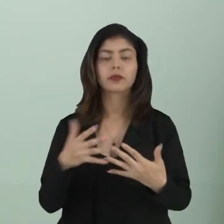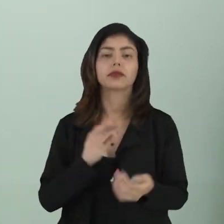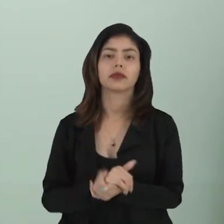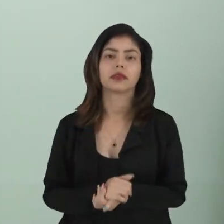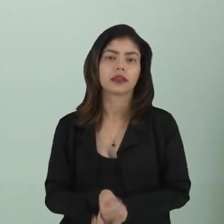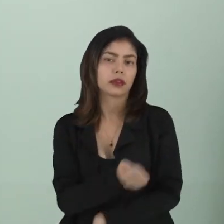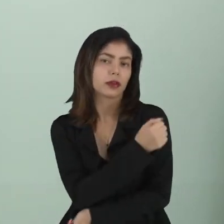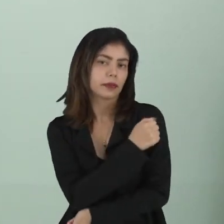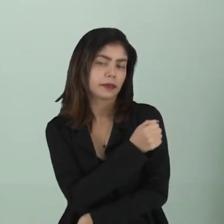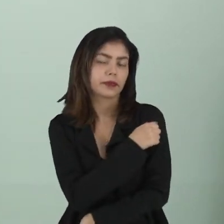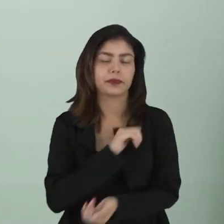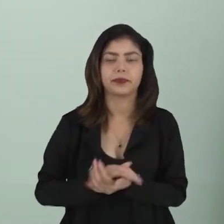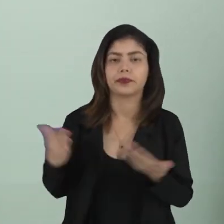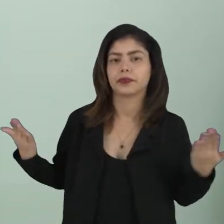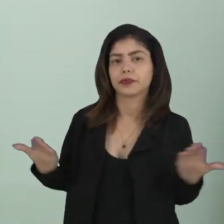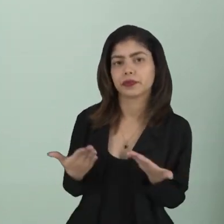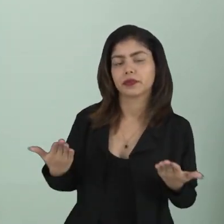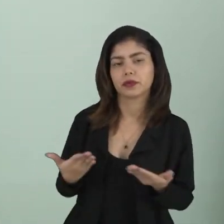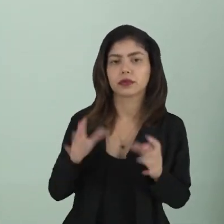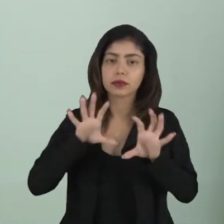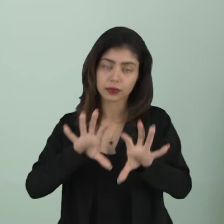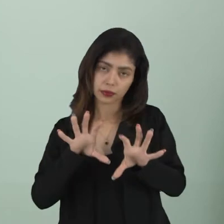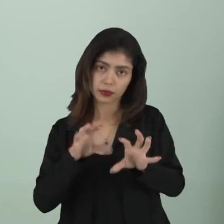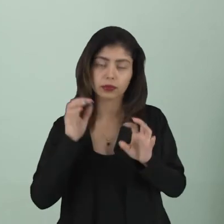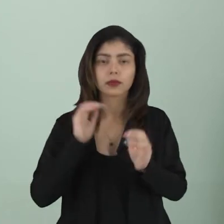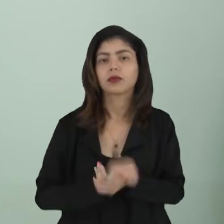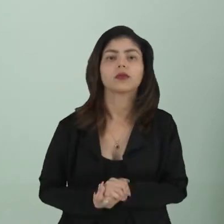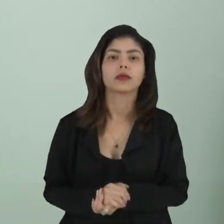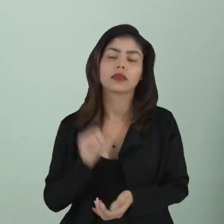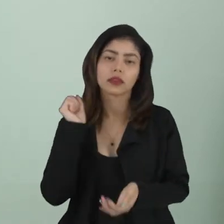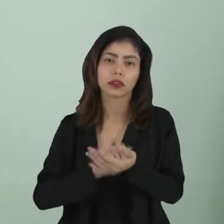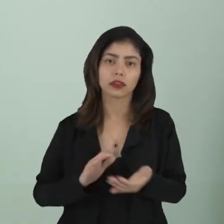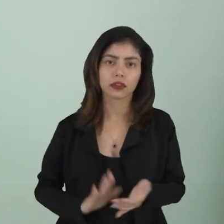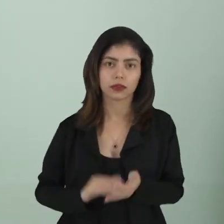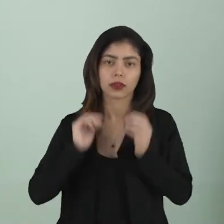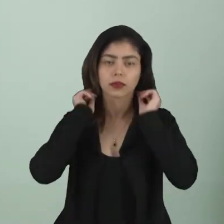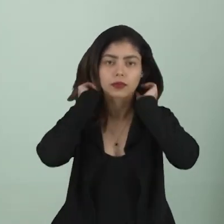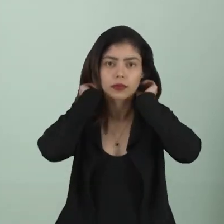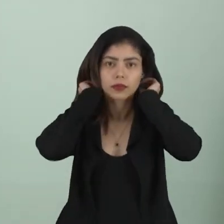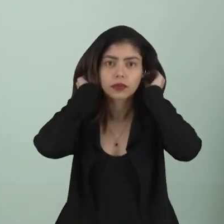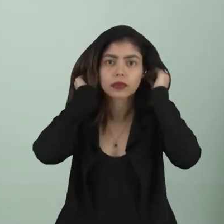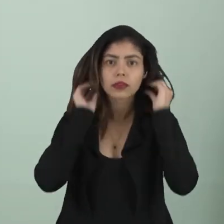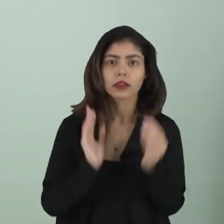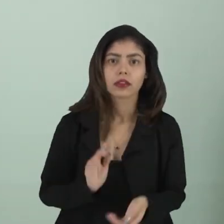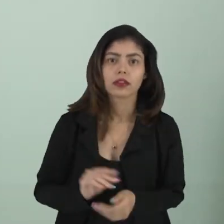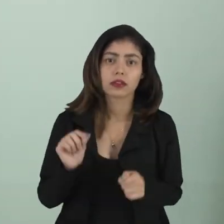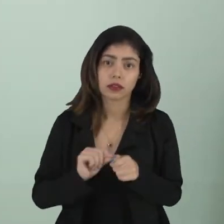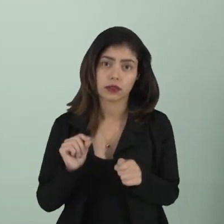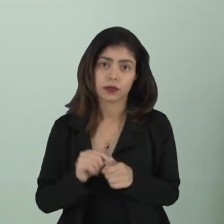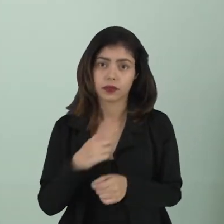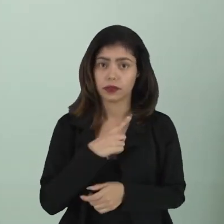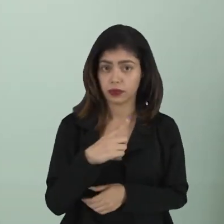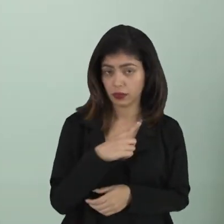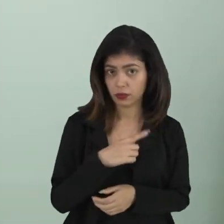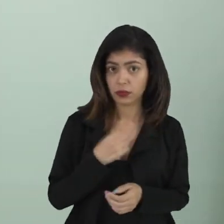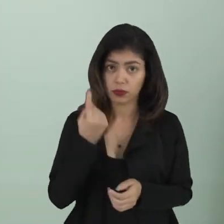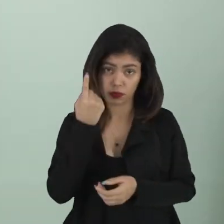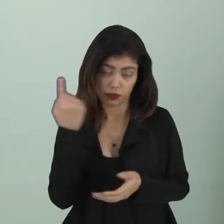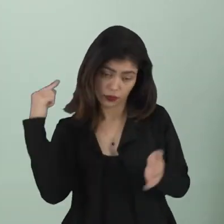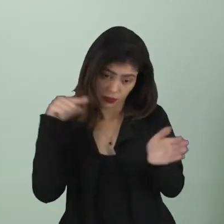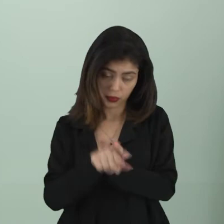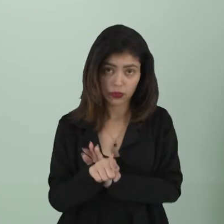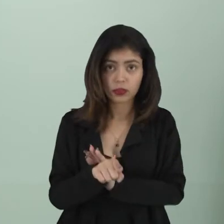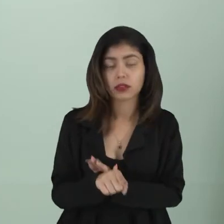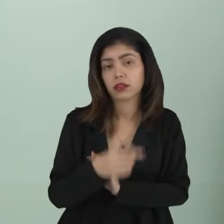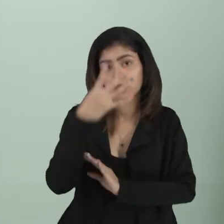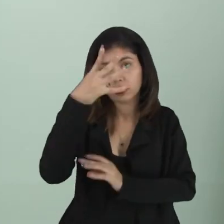explicações, caros alunos, agora chegou o momento de nós exercitarmos o nosso aprendizado. Temos uma questão e